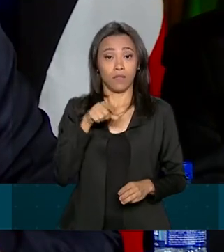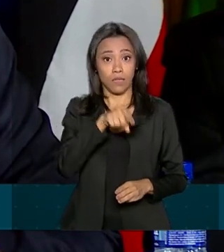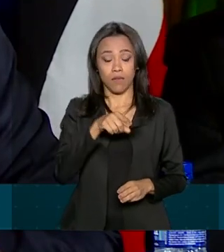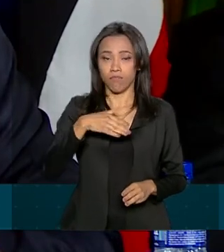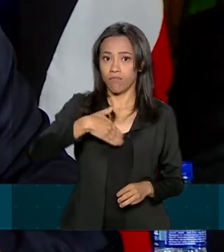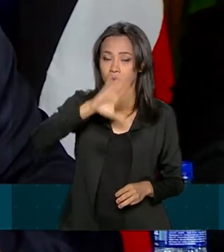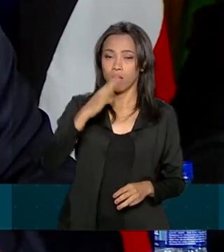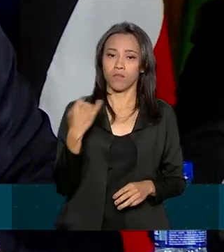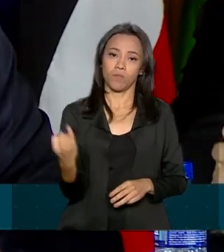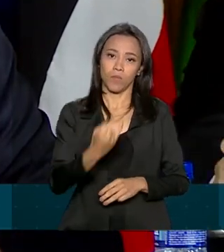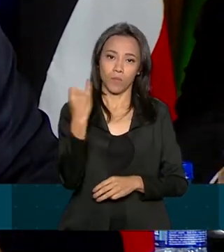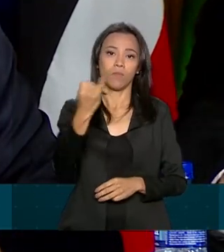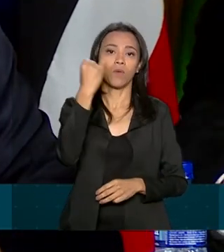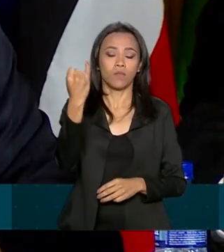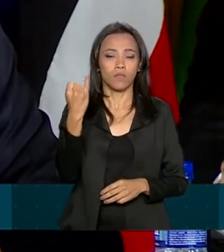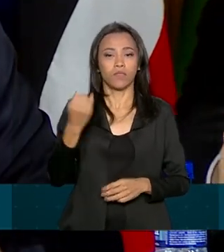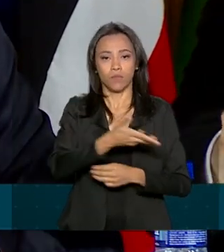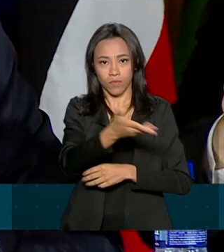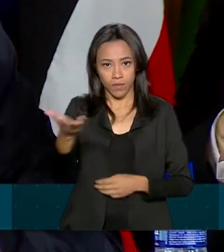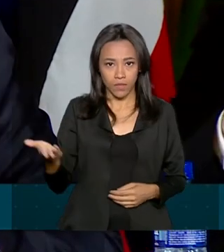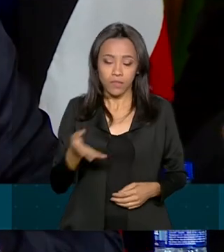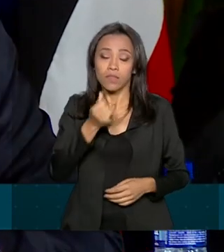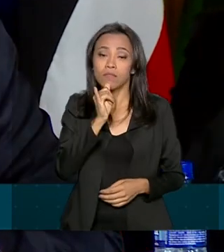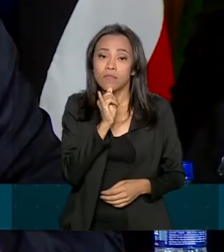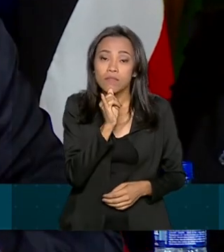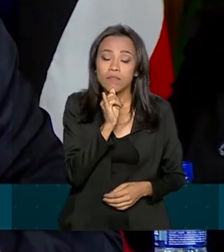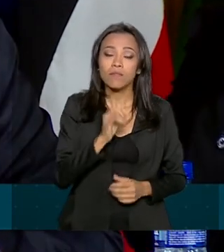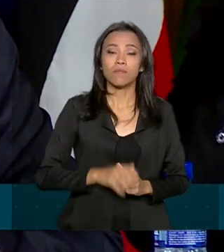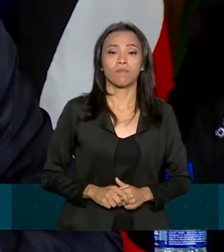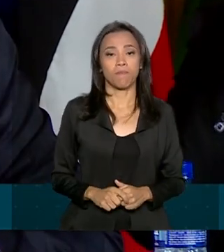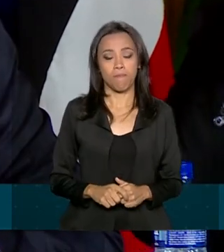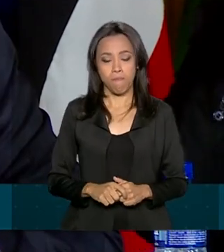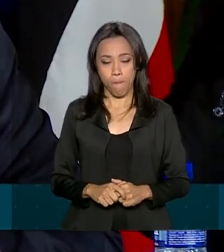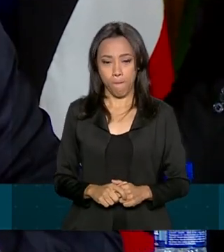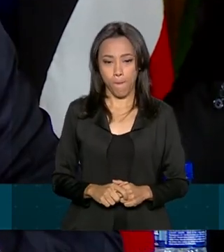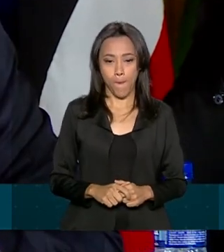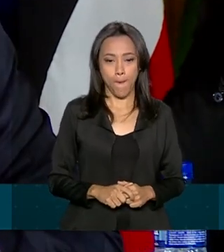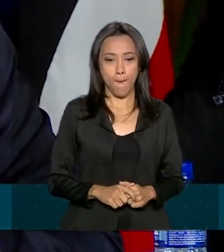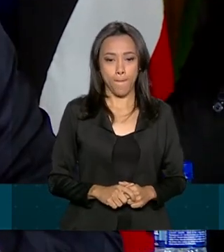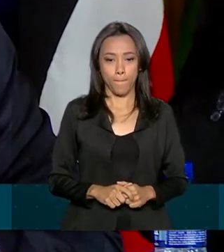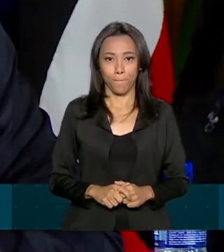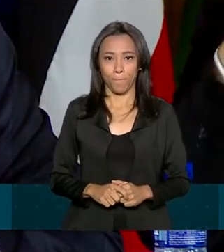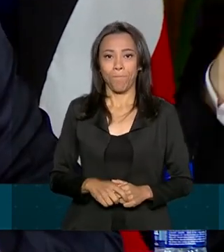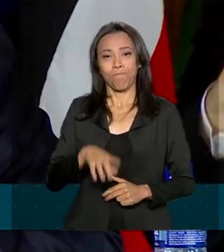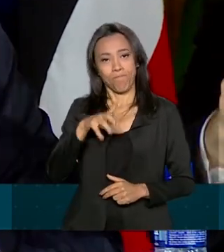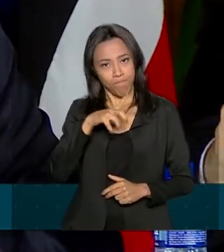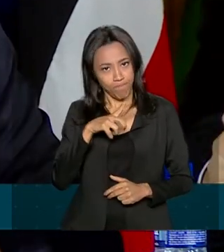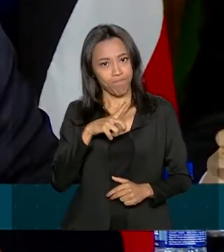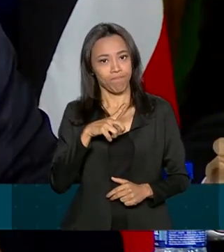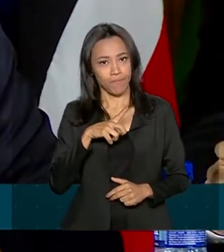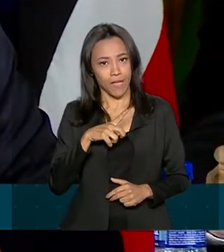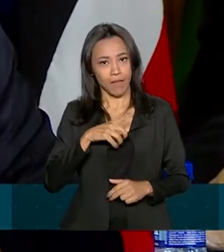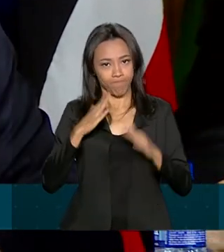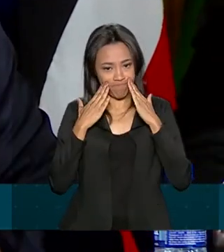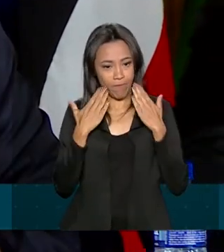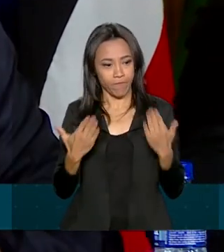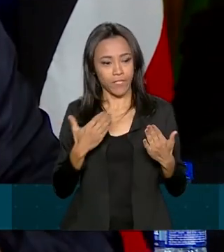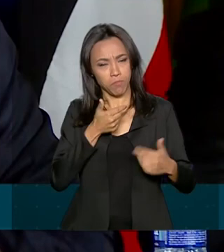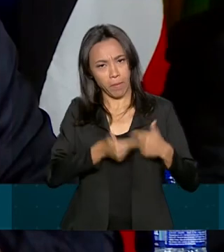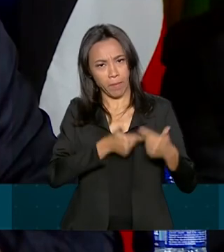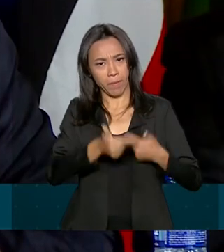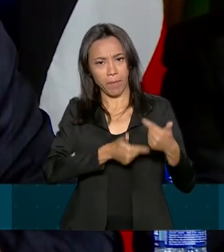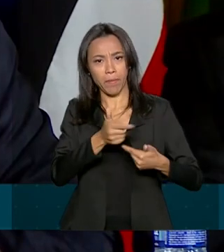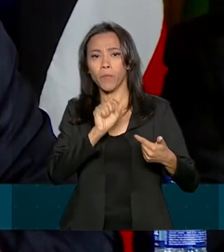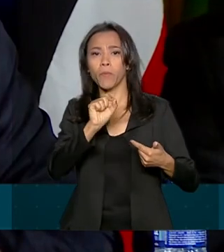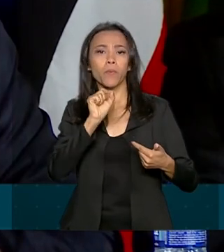mais importantes para os senhores, como, por exemplo, ele está em grande parte à frente do programa